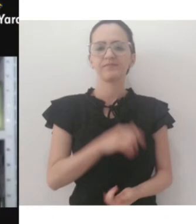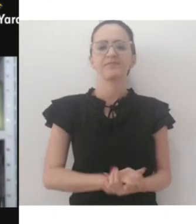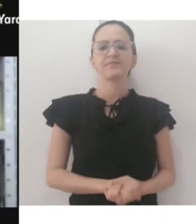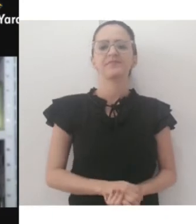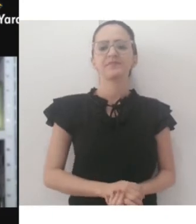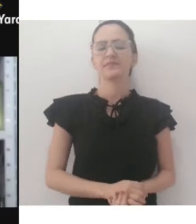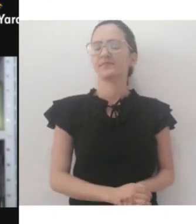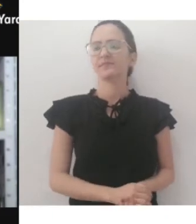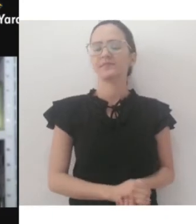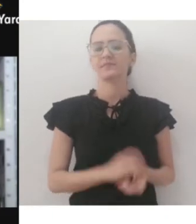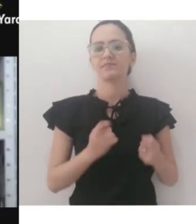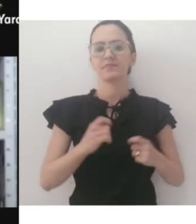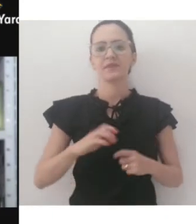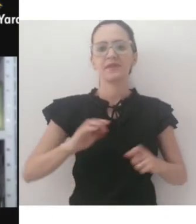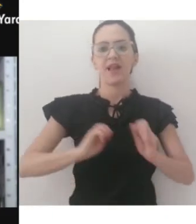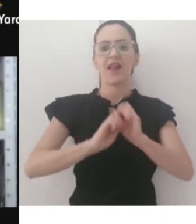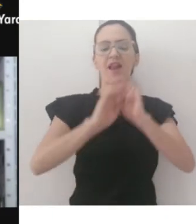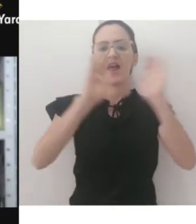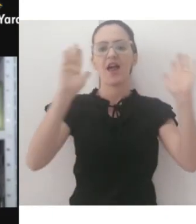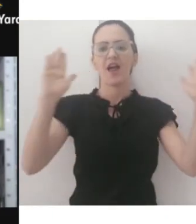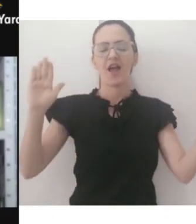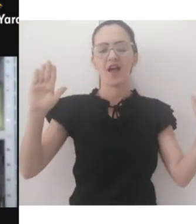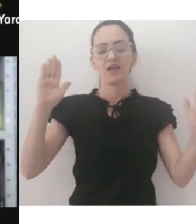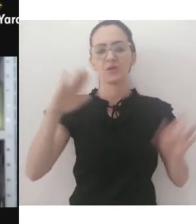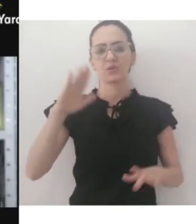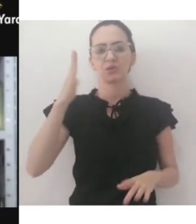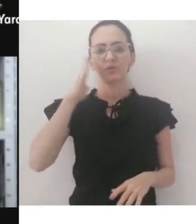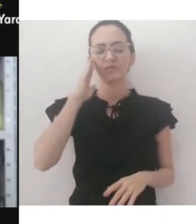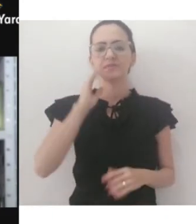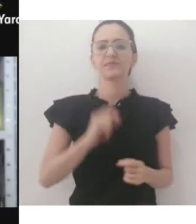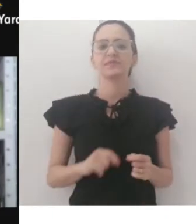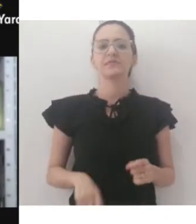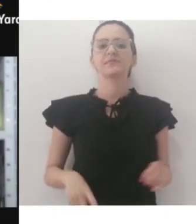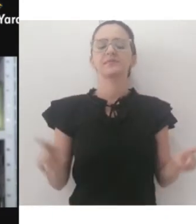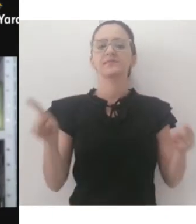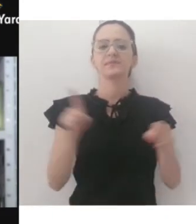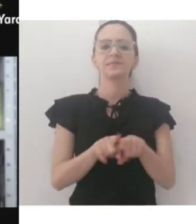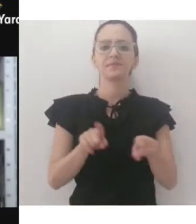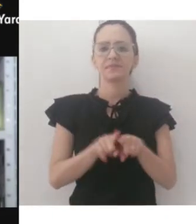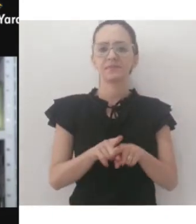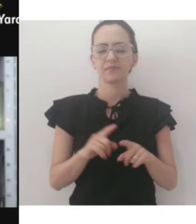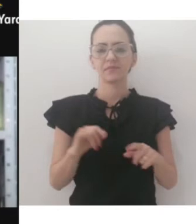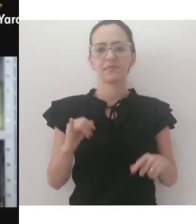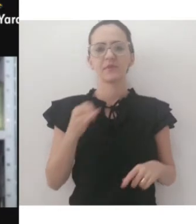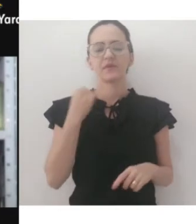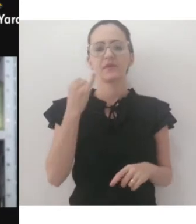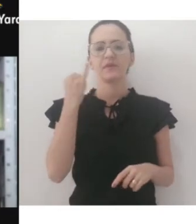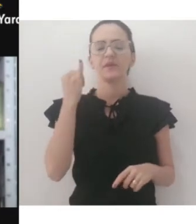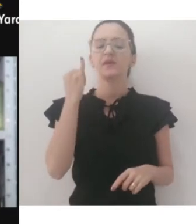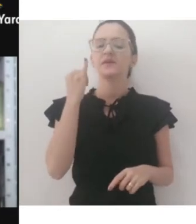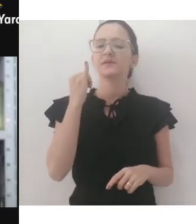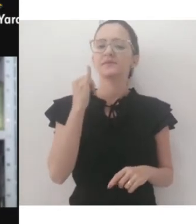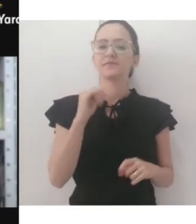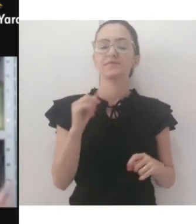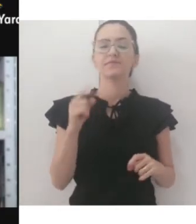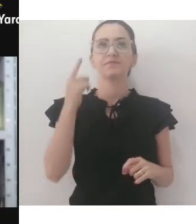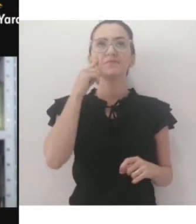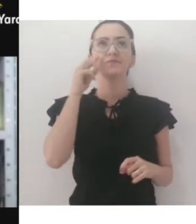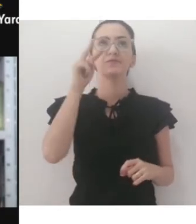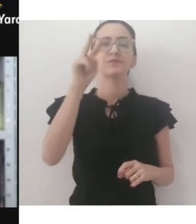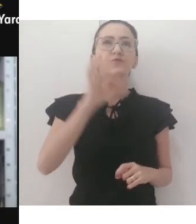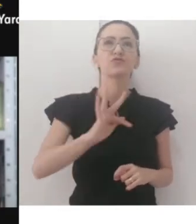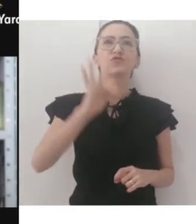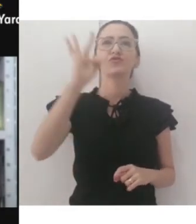precisa essa clareza mesmo e buscar esta visualização. Como eu falei,